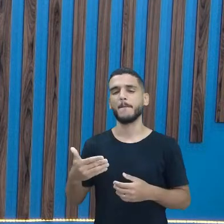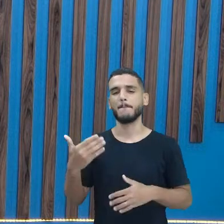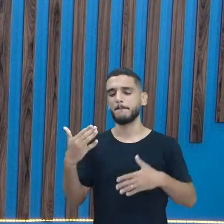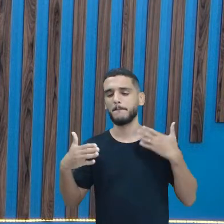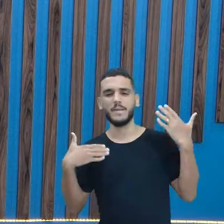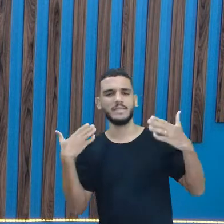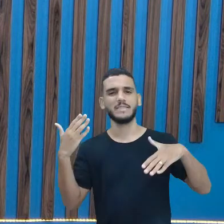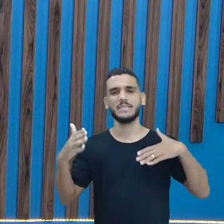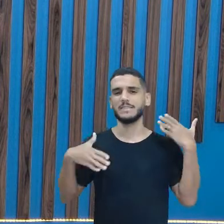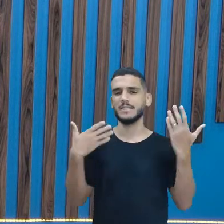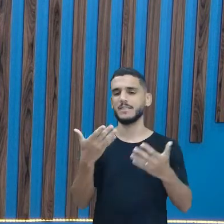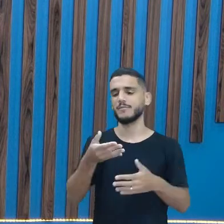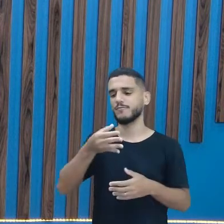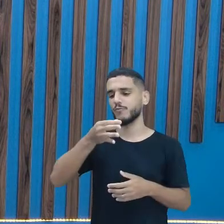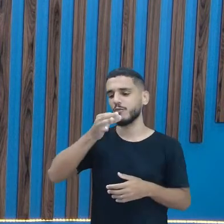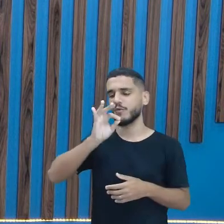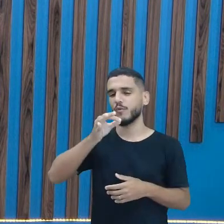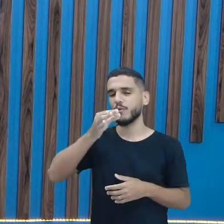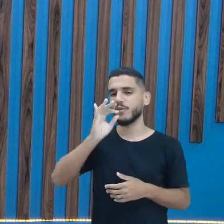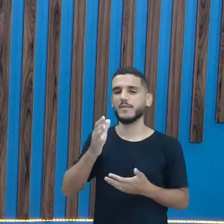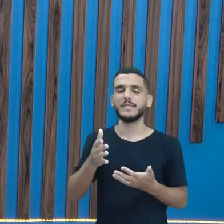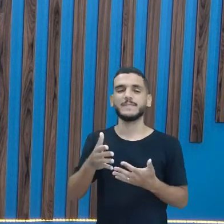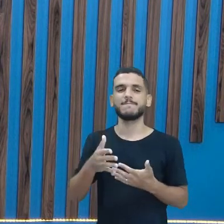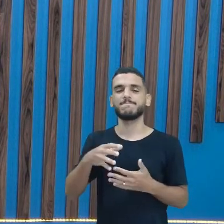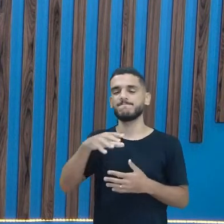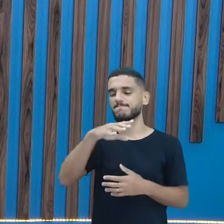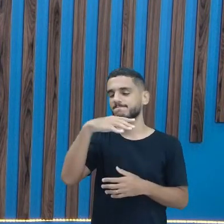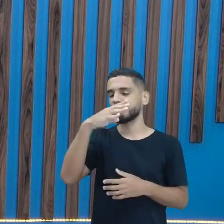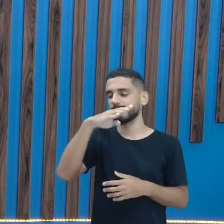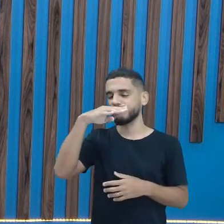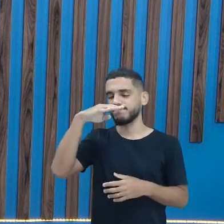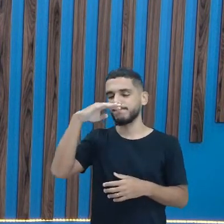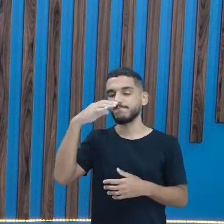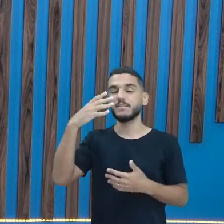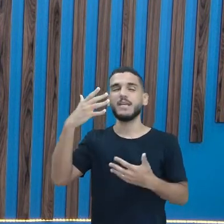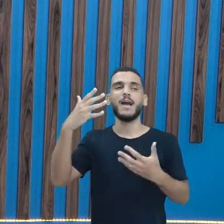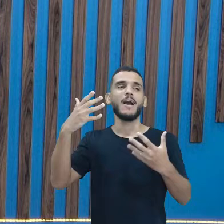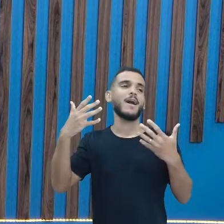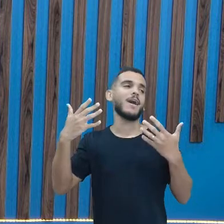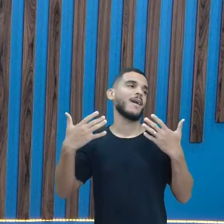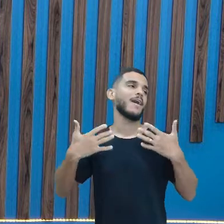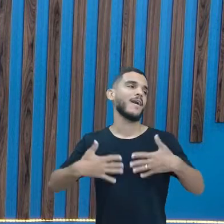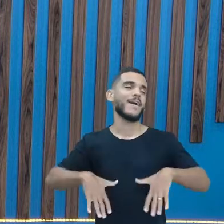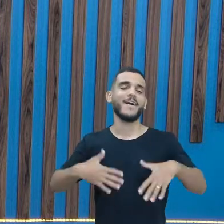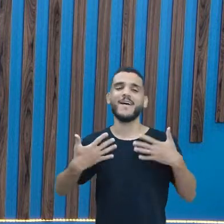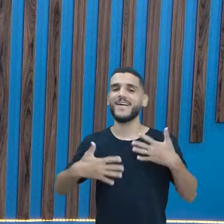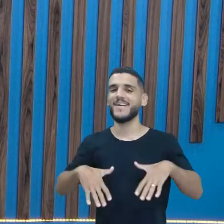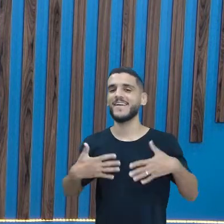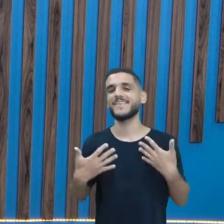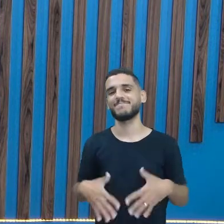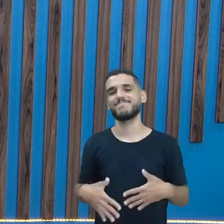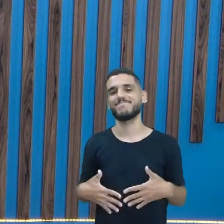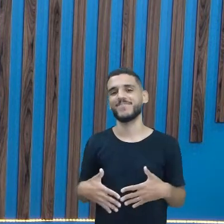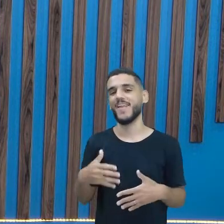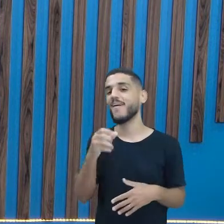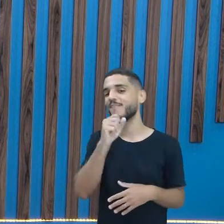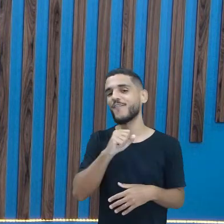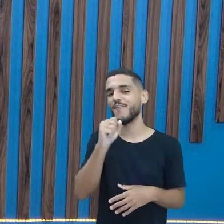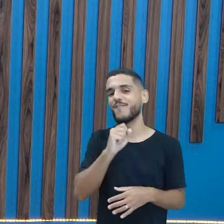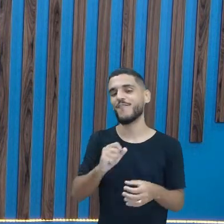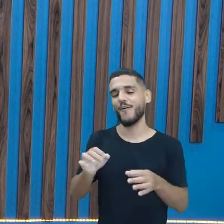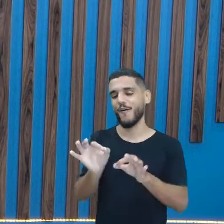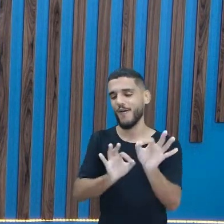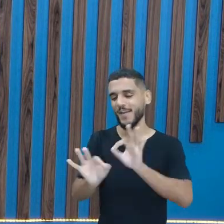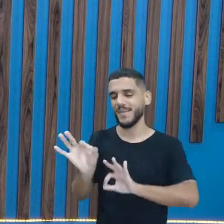café, eu me lembro da minha avó. Porque toda vez que a gente chegava lá na casa dela, ela estava preparando o cafezinho lá, né, das